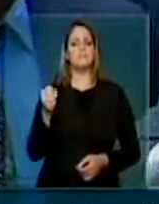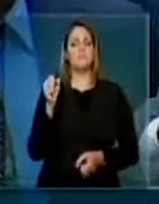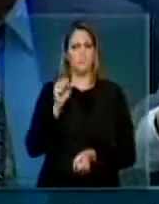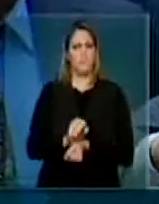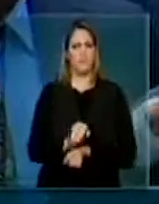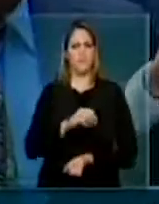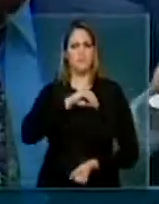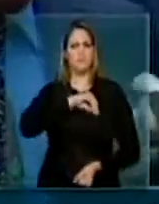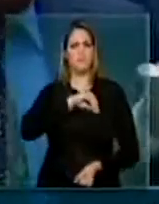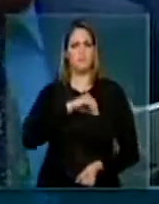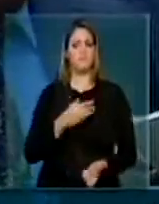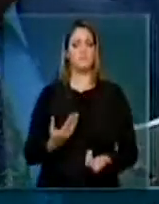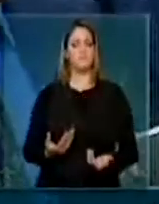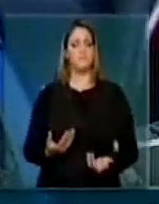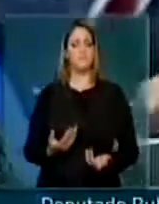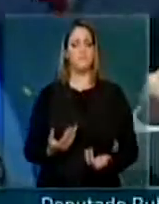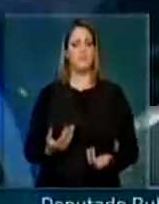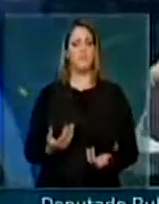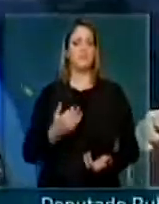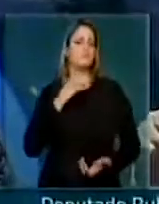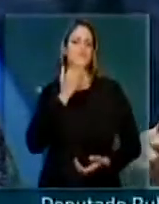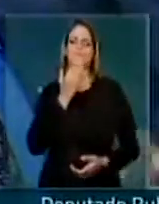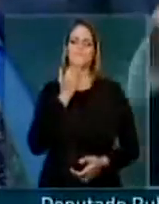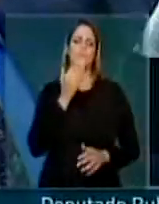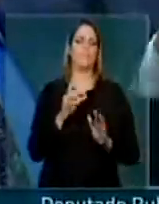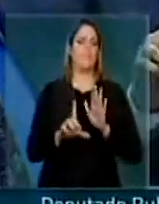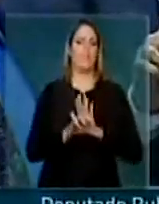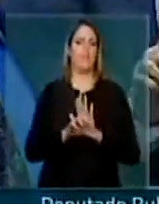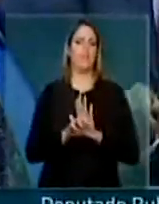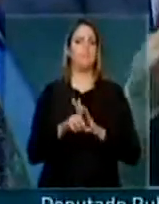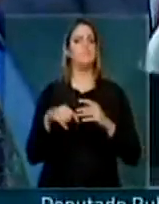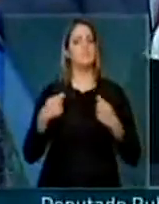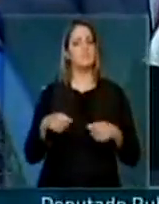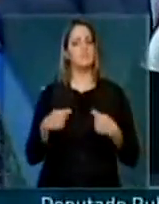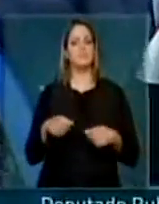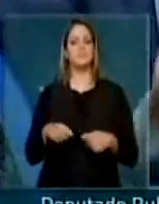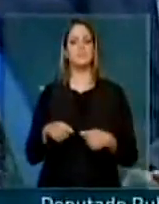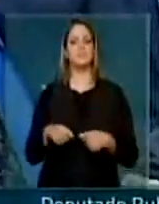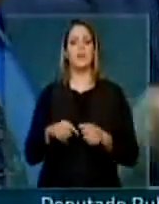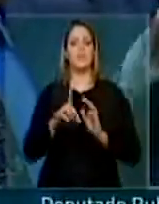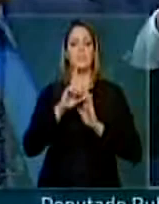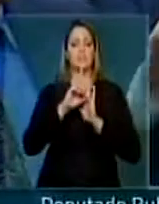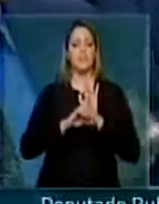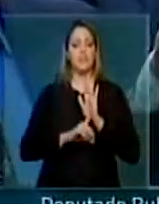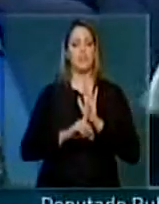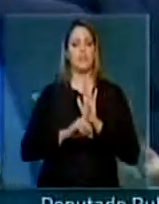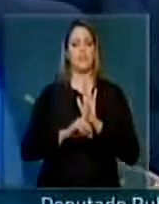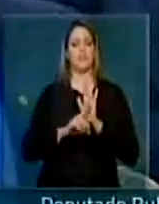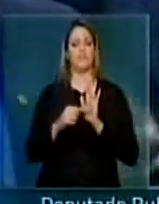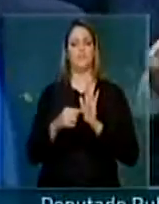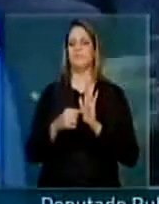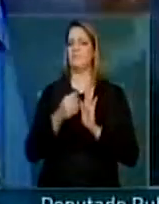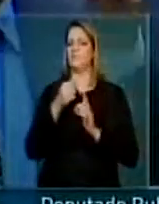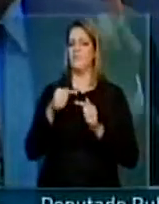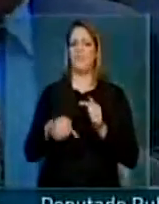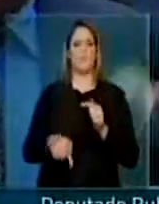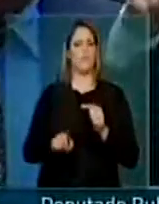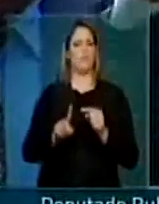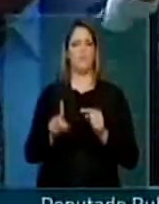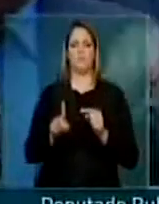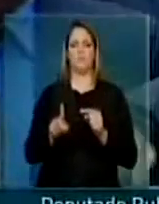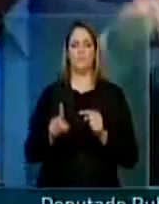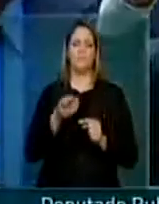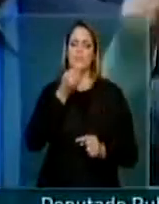que não basta só a questão da lei e da Constituição, mas sobretudo a questão do decreto que joga por terra, deixa de